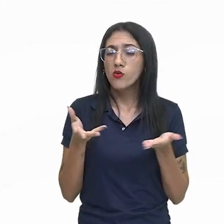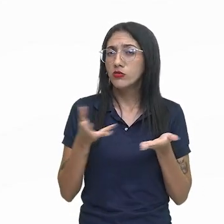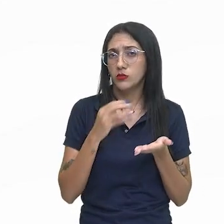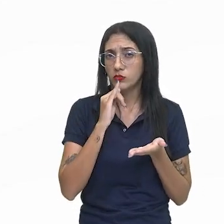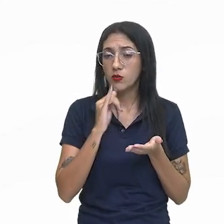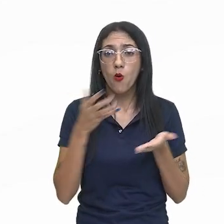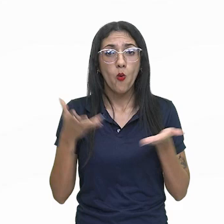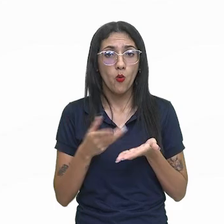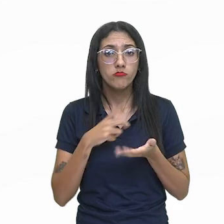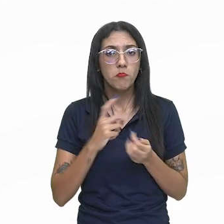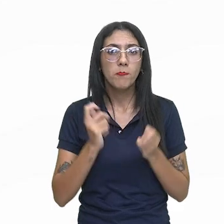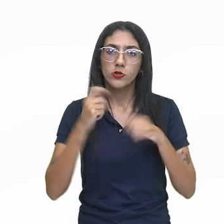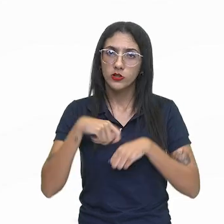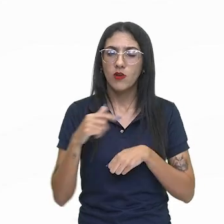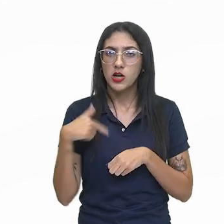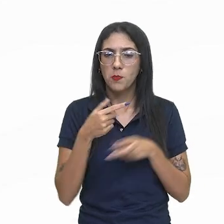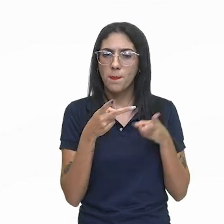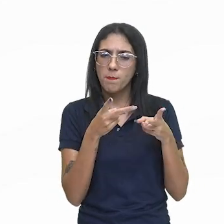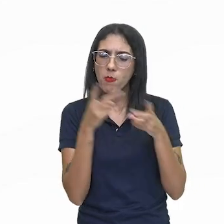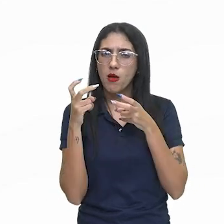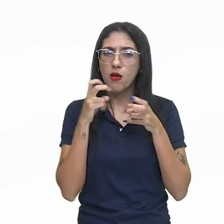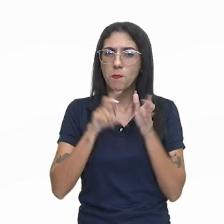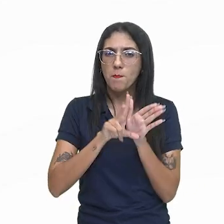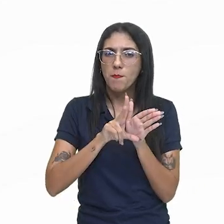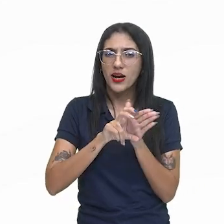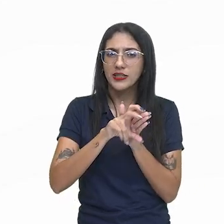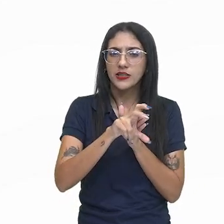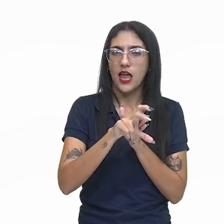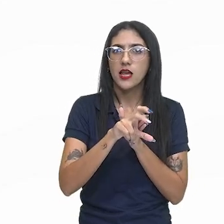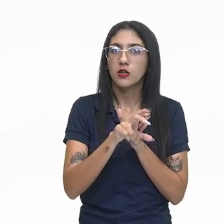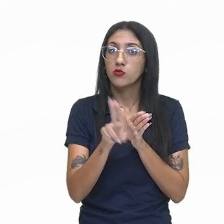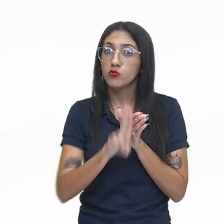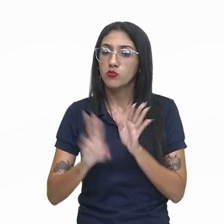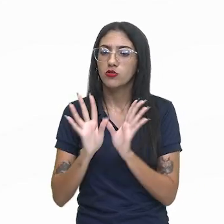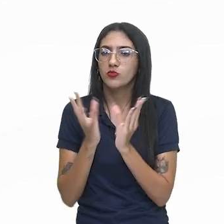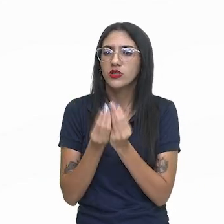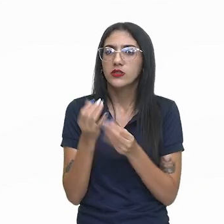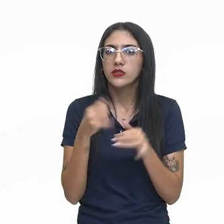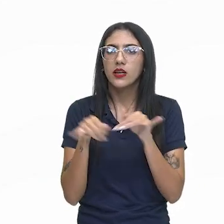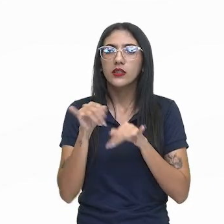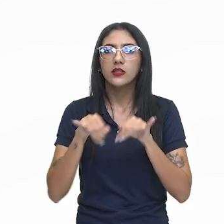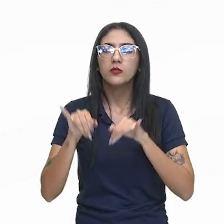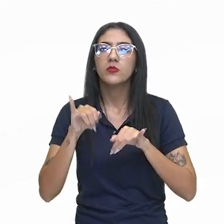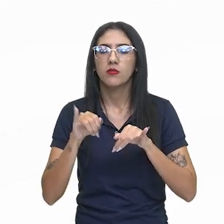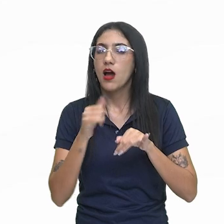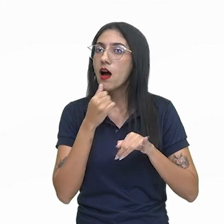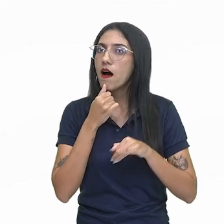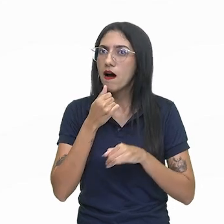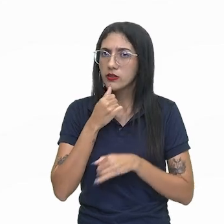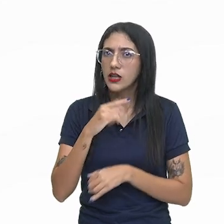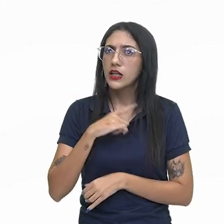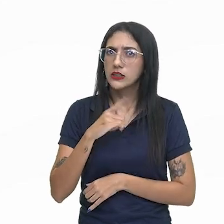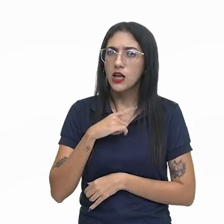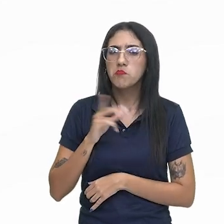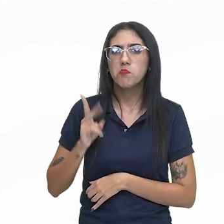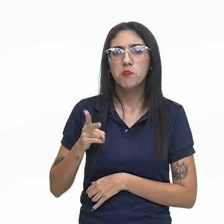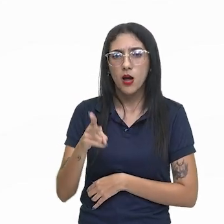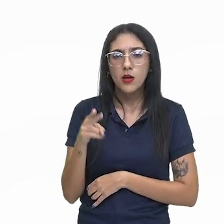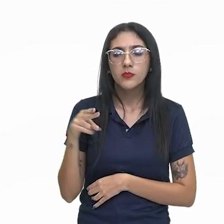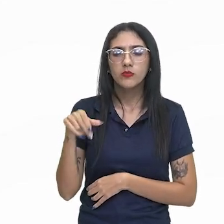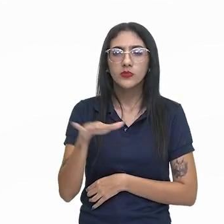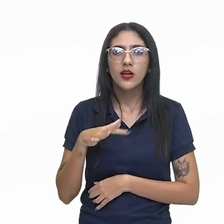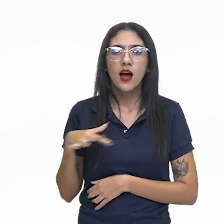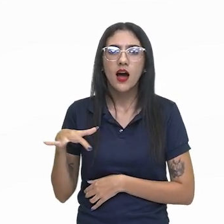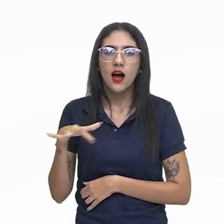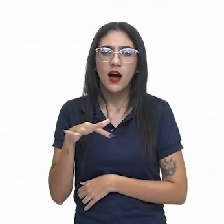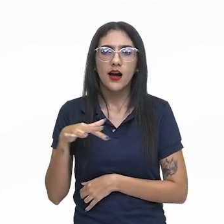atualmente é possível observar bactérias quimiosintetizantes ainda, né, presentes nos dias de hoje, vivendo em